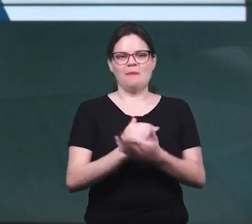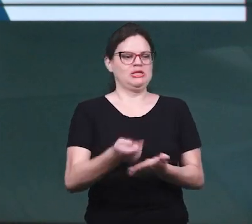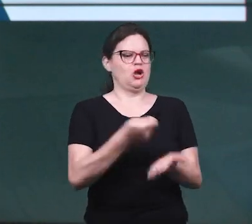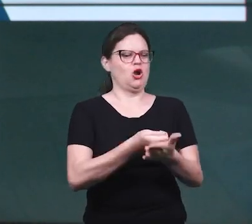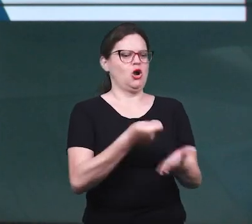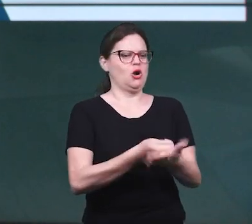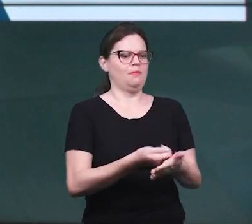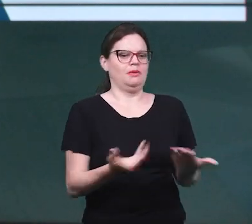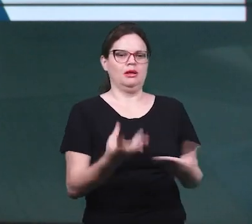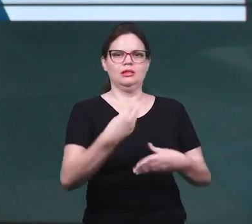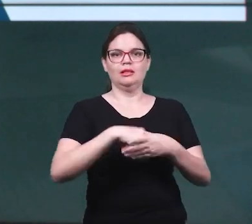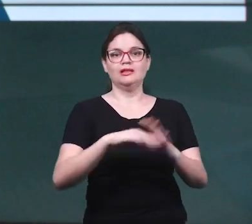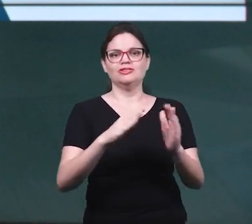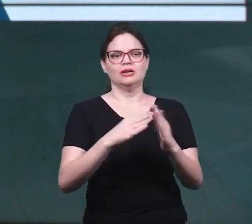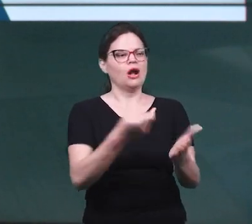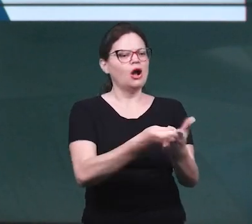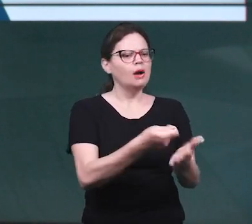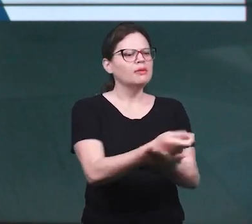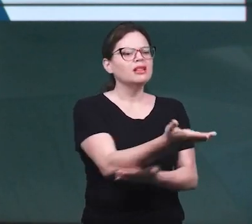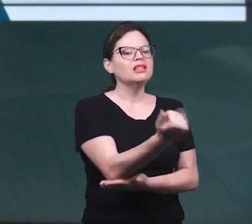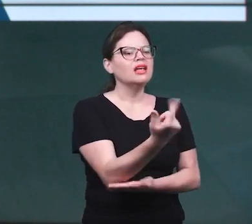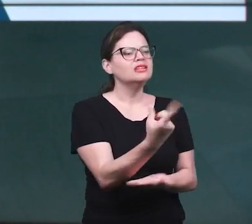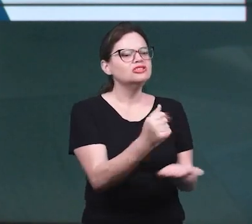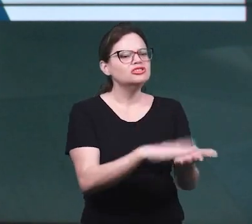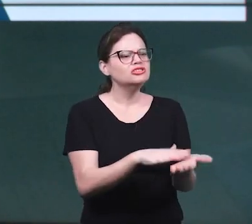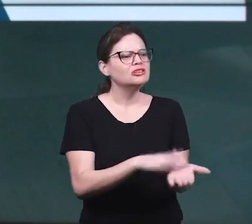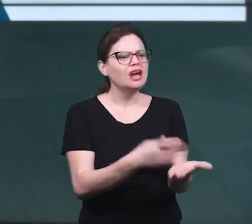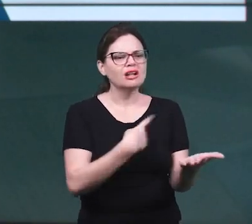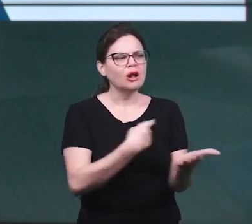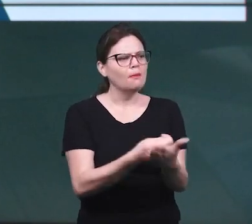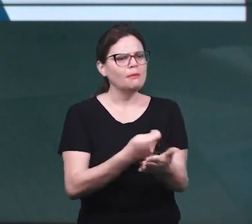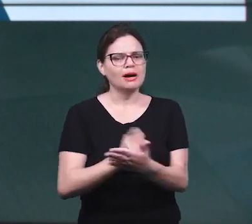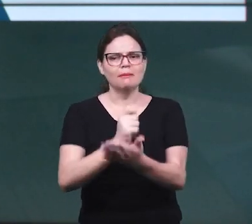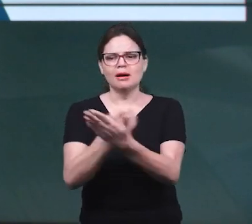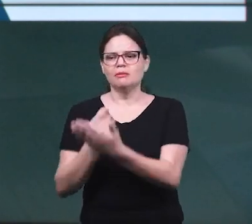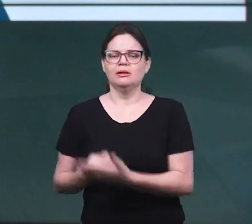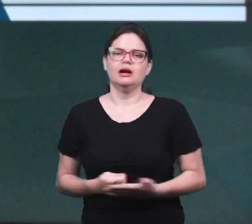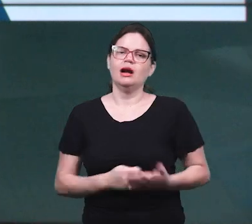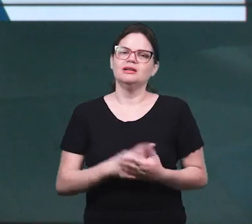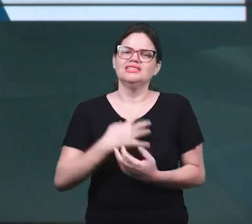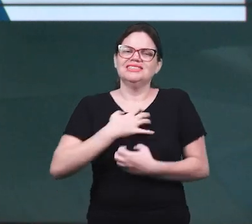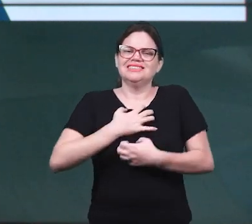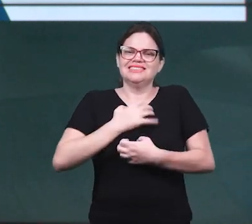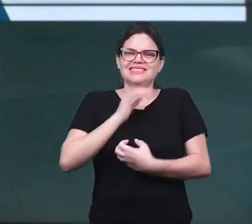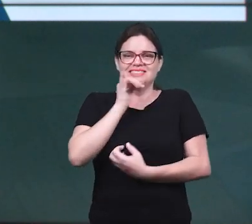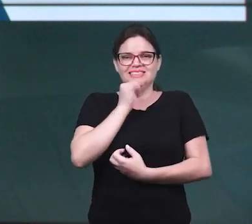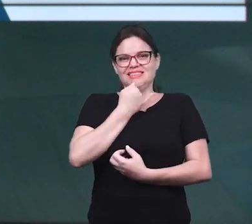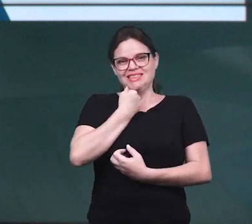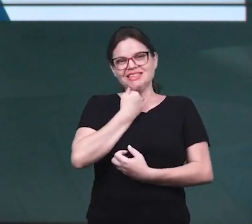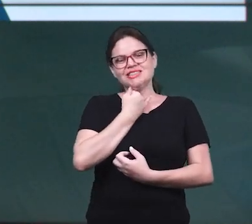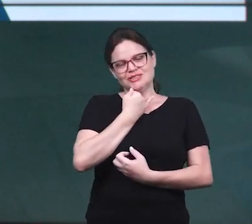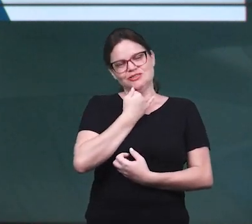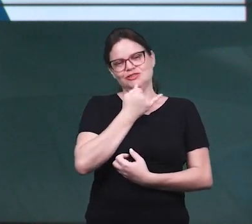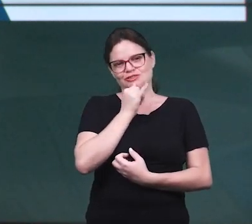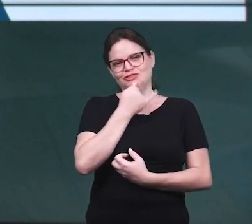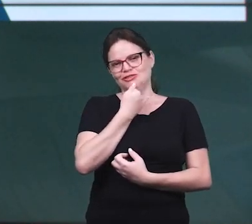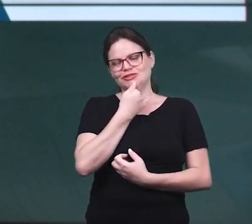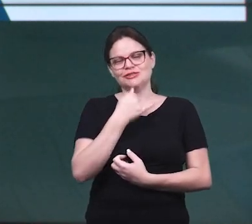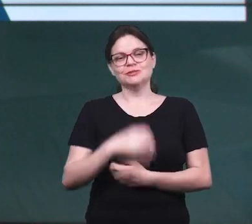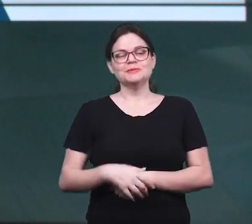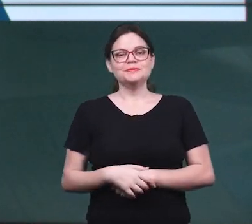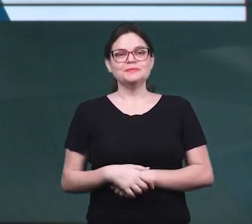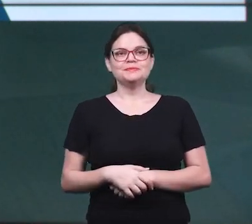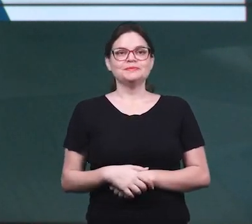cobrança dentro da nossa casa, que traz ainda uma tristeza muito maior, né?